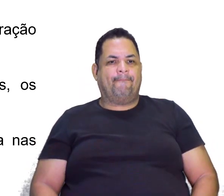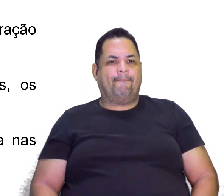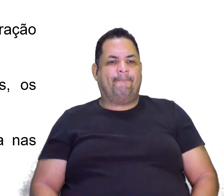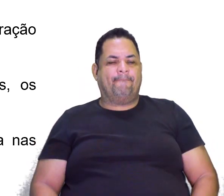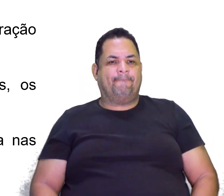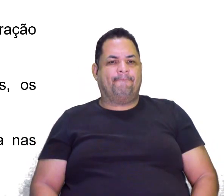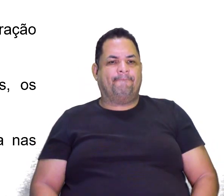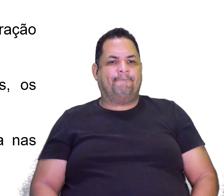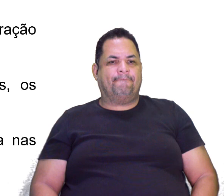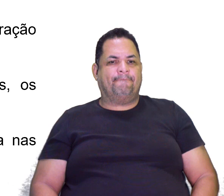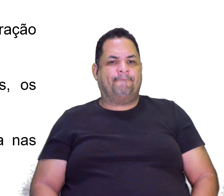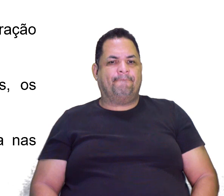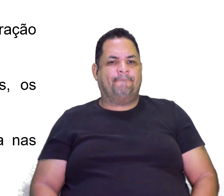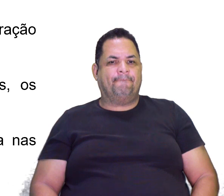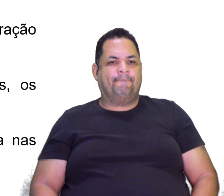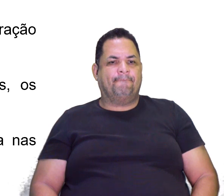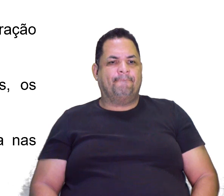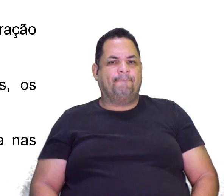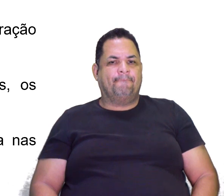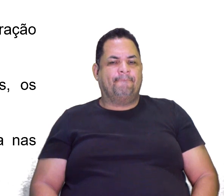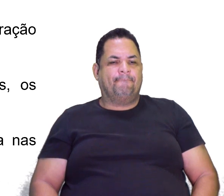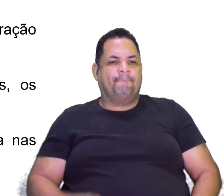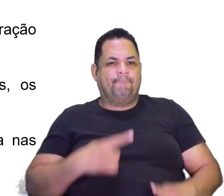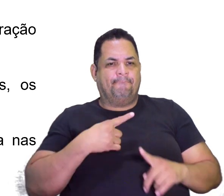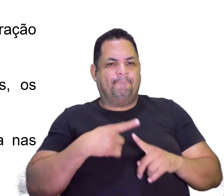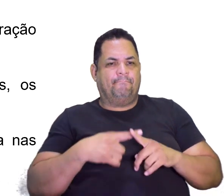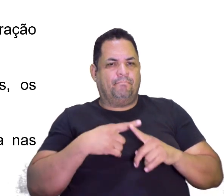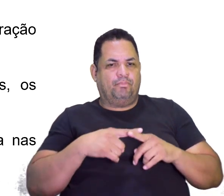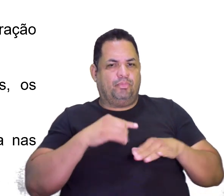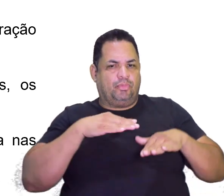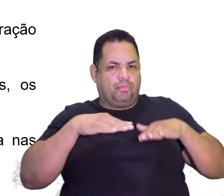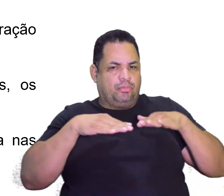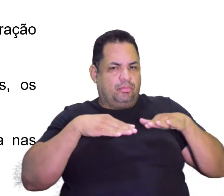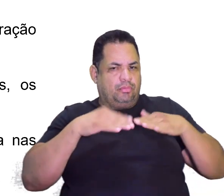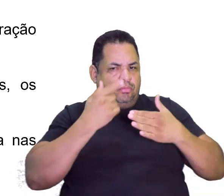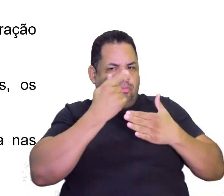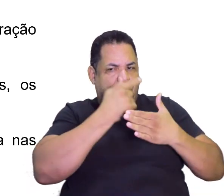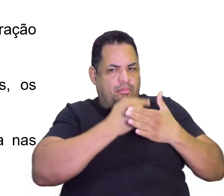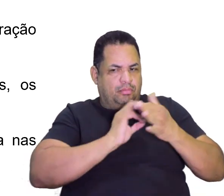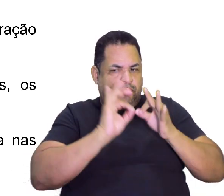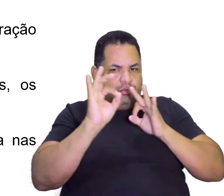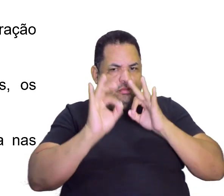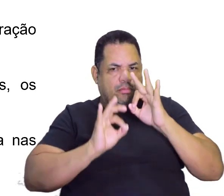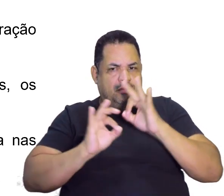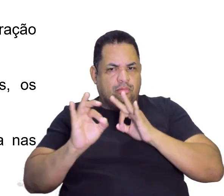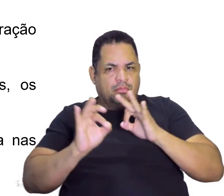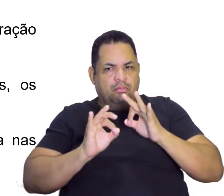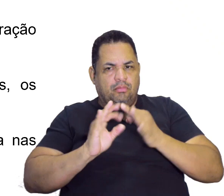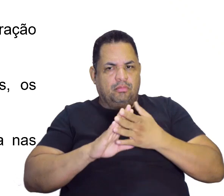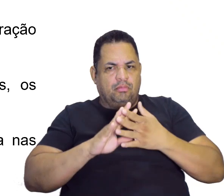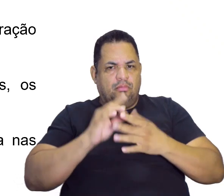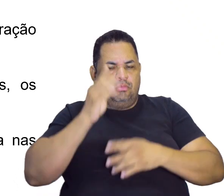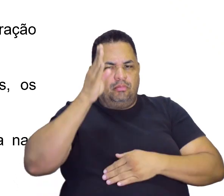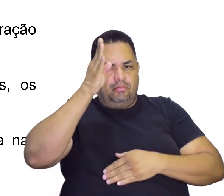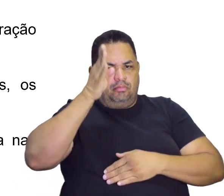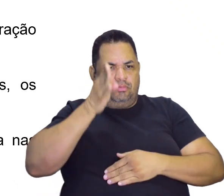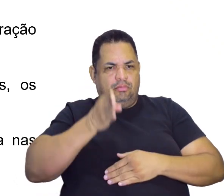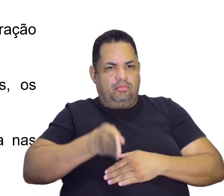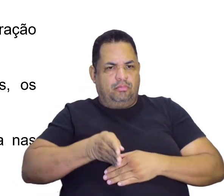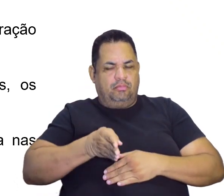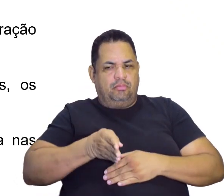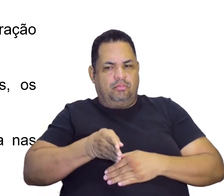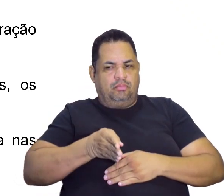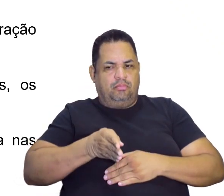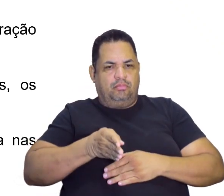obra impressionista? Seria pela rigidez dos movimentos dos traços e construção